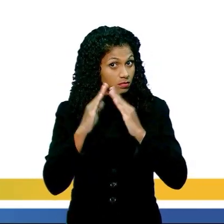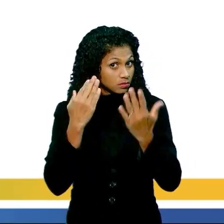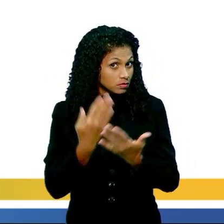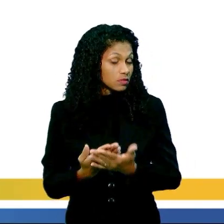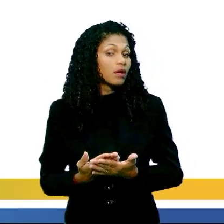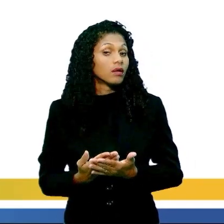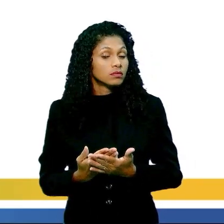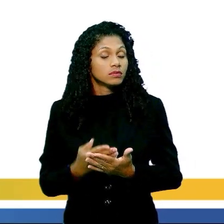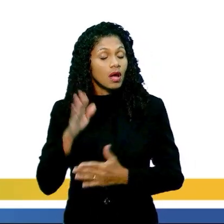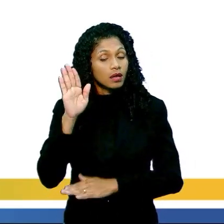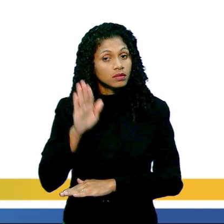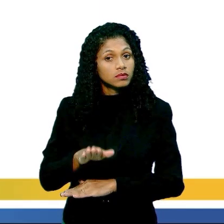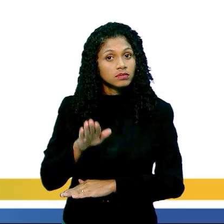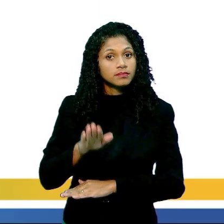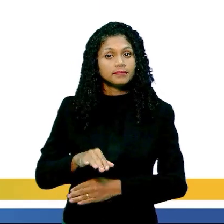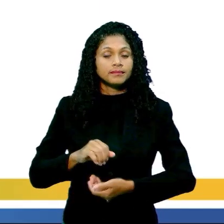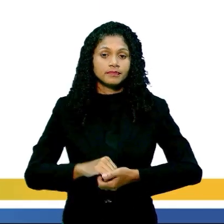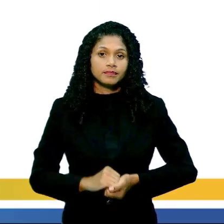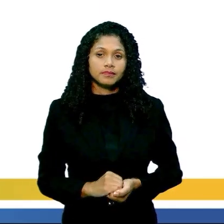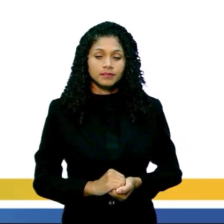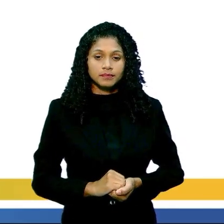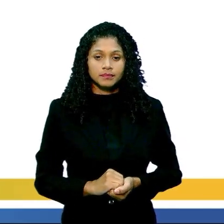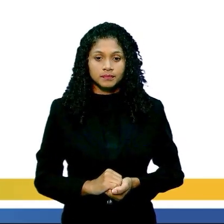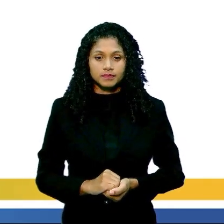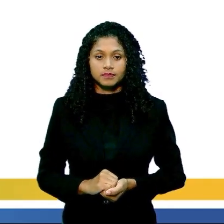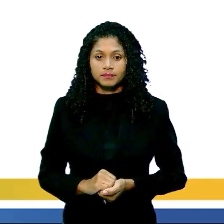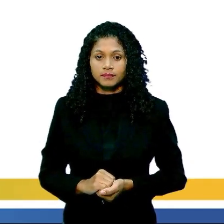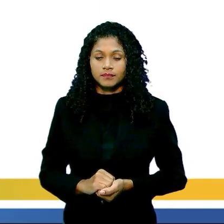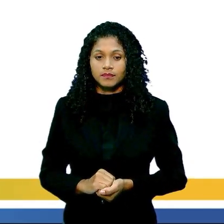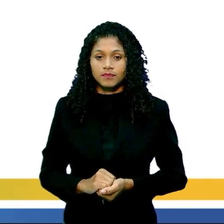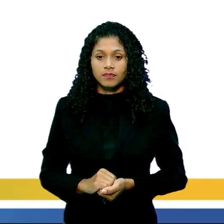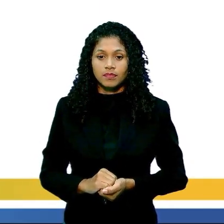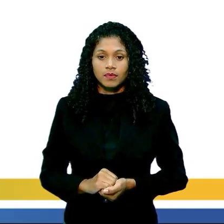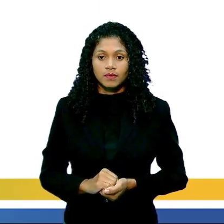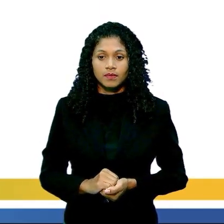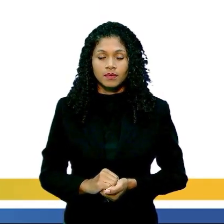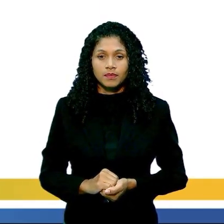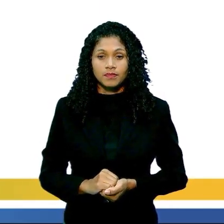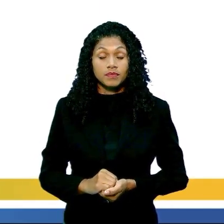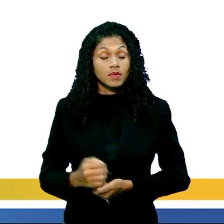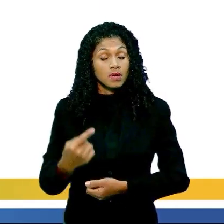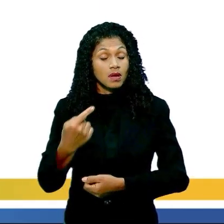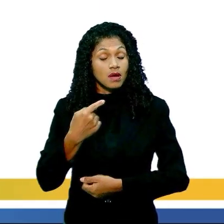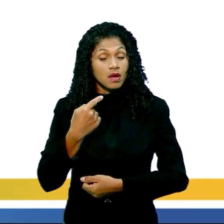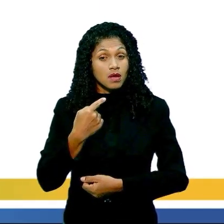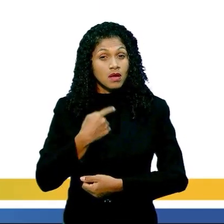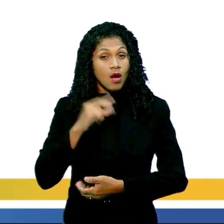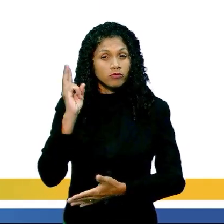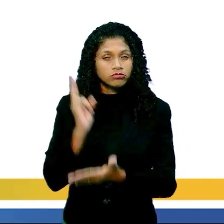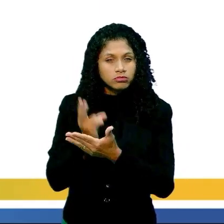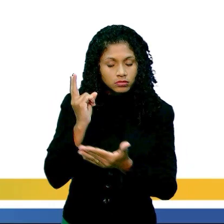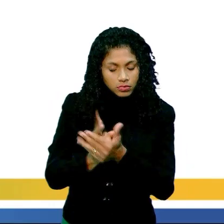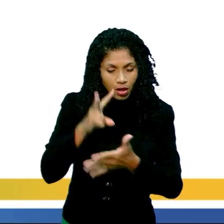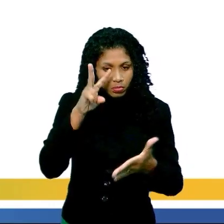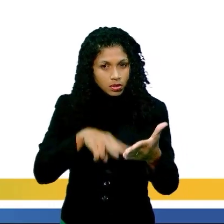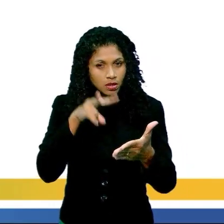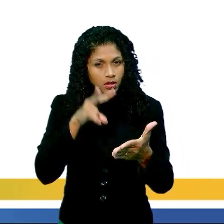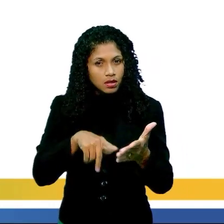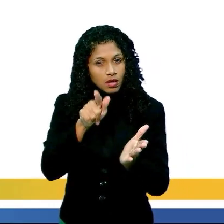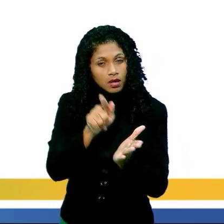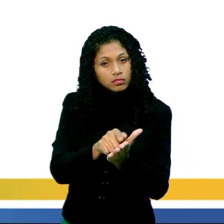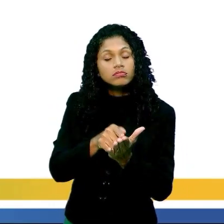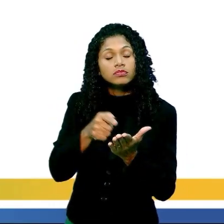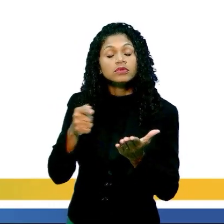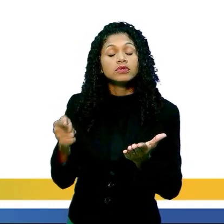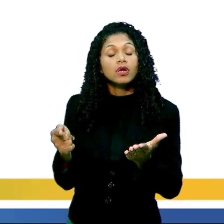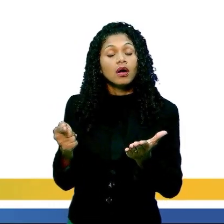E I always read the newspaper in the morning. Eu sempre leio o jornal de manhã. Observem